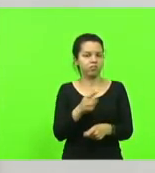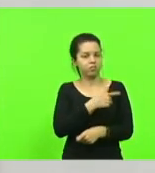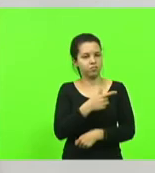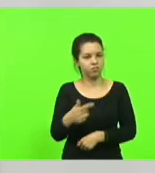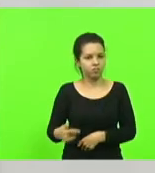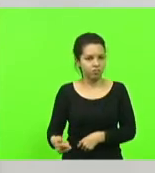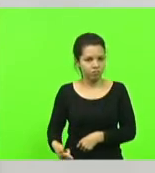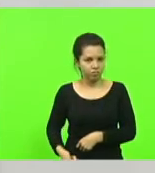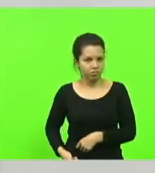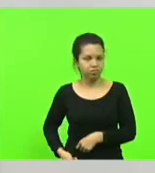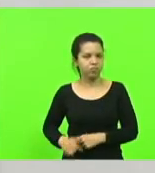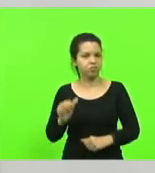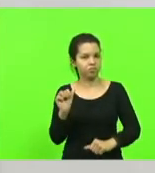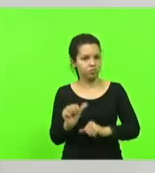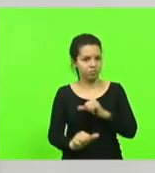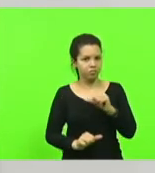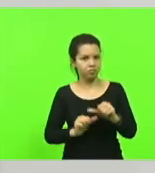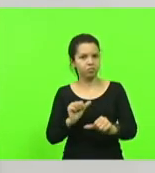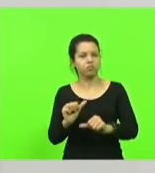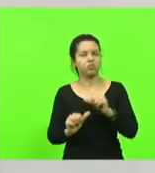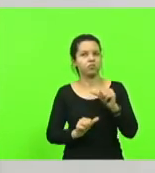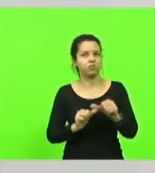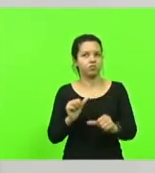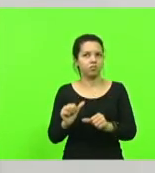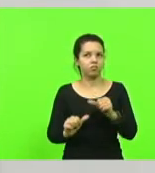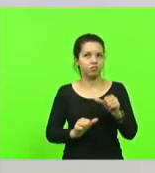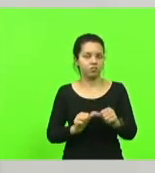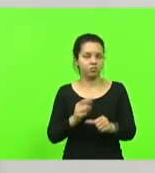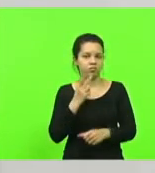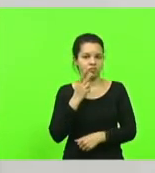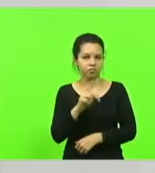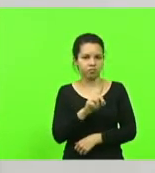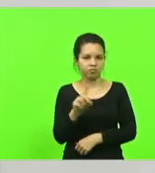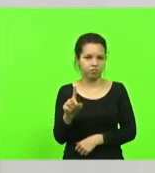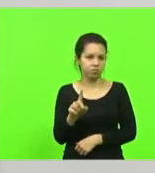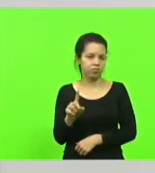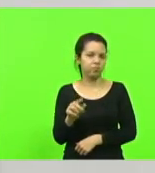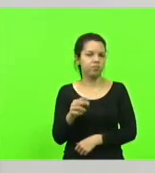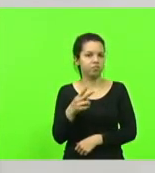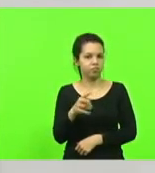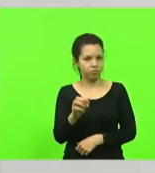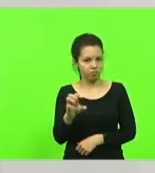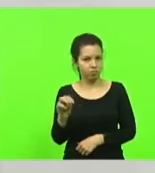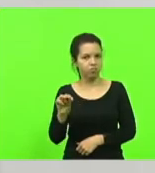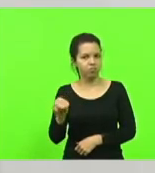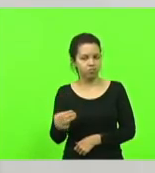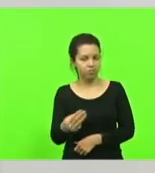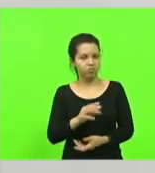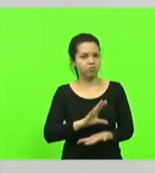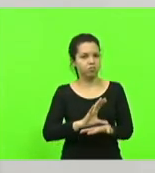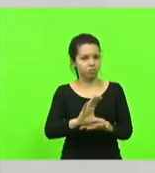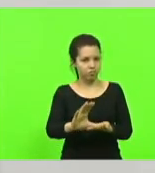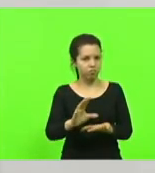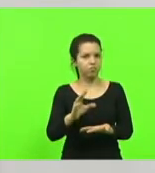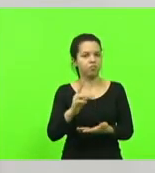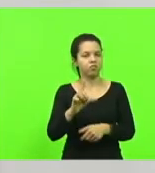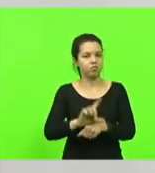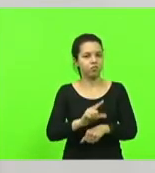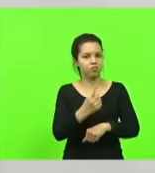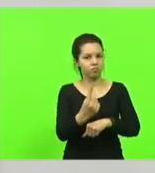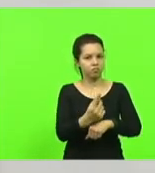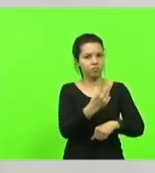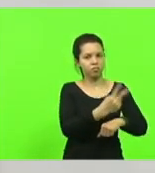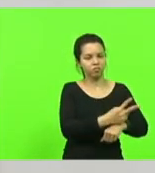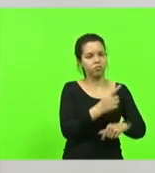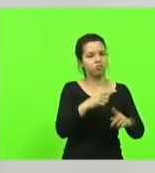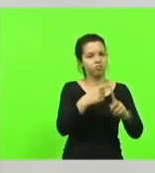trucou, e eles não tiveram como dizer não, então vai os 200 milhões para o lote 1 e 2, e mais 100 milhões para o